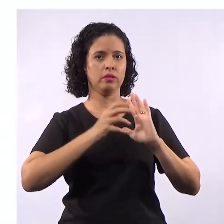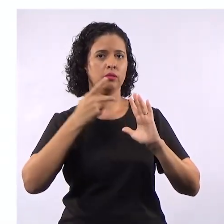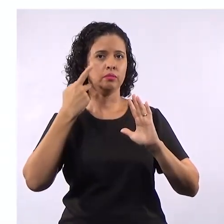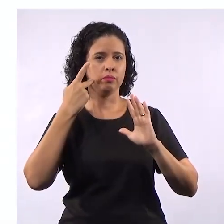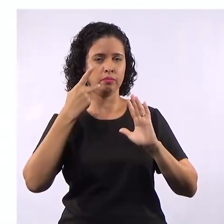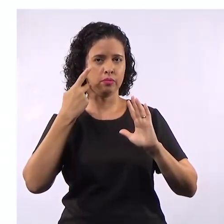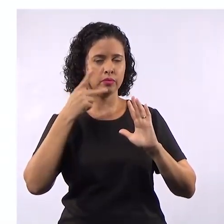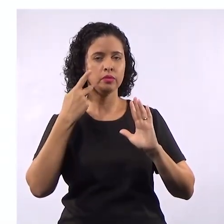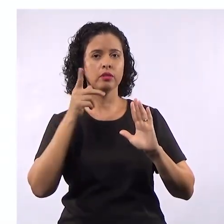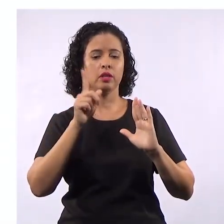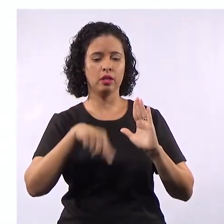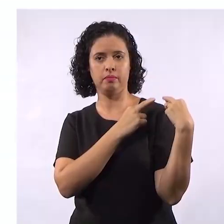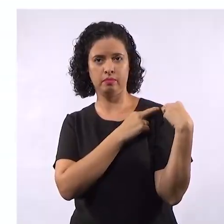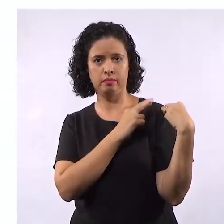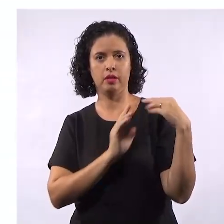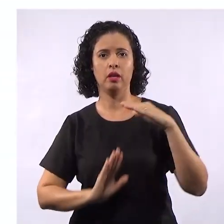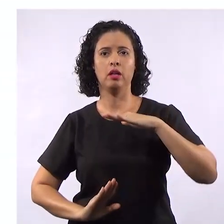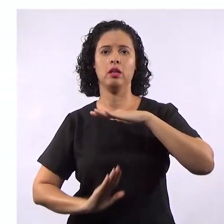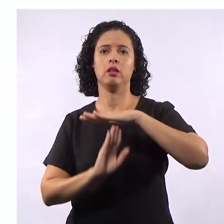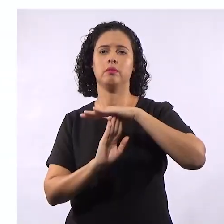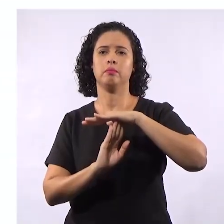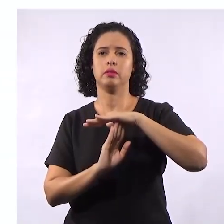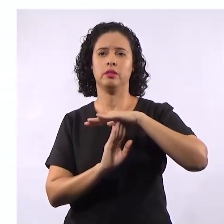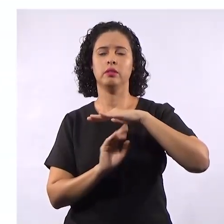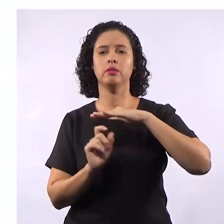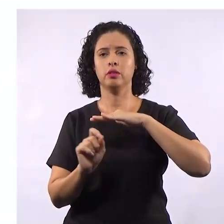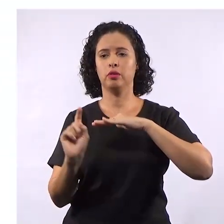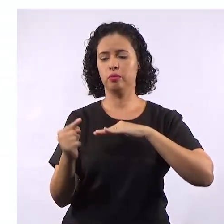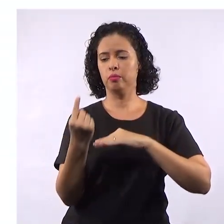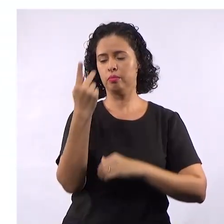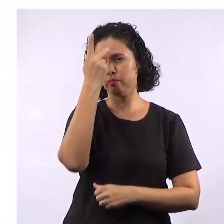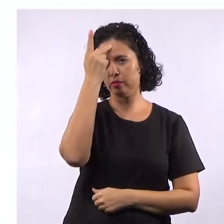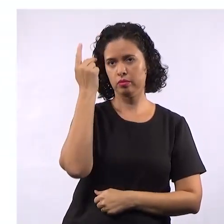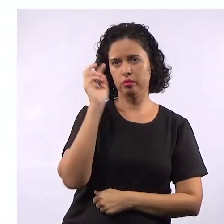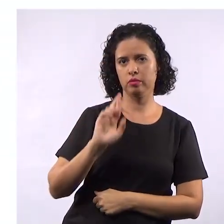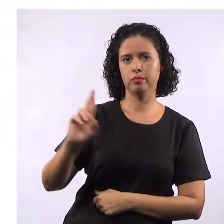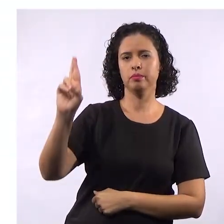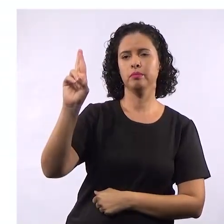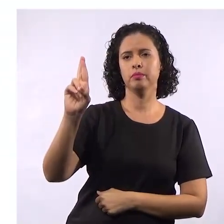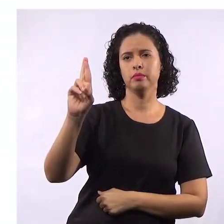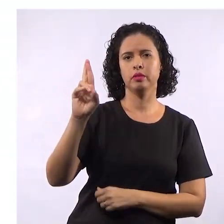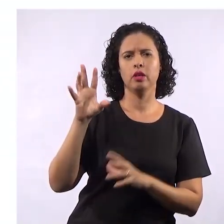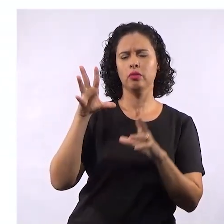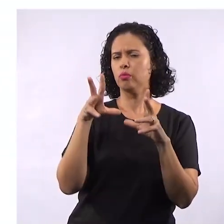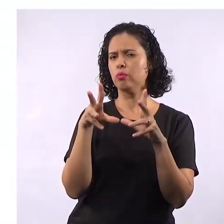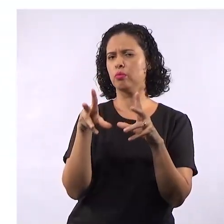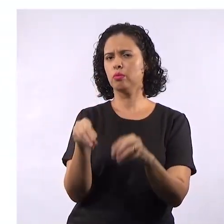aqui, falando de pessoa jurídica, especialmente de pessoa jurídica, é o agrupamento humano criado na forma de